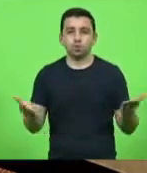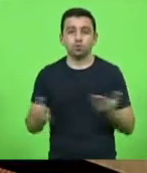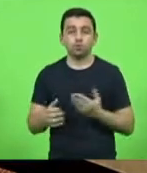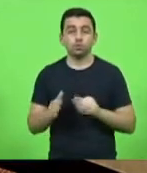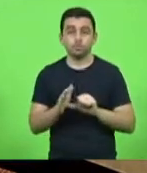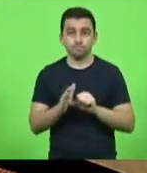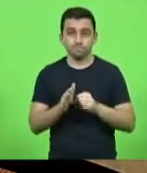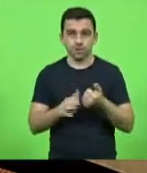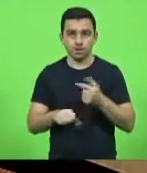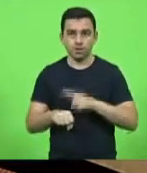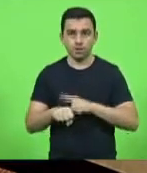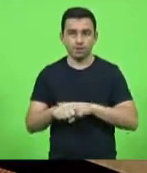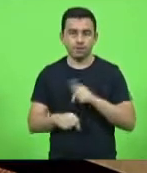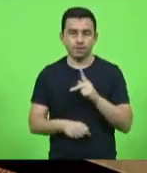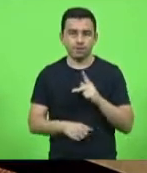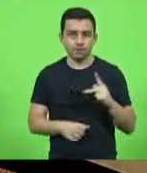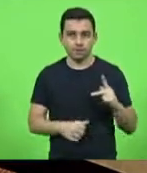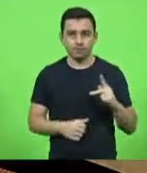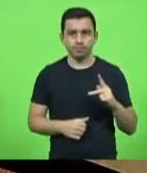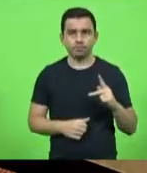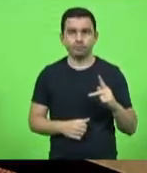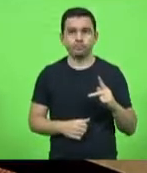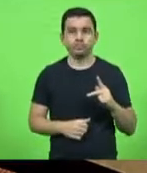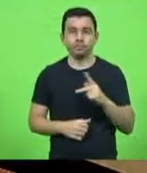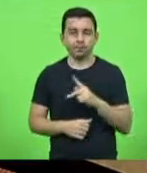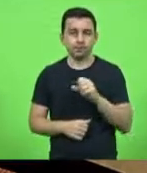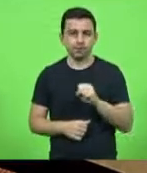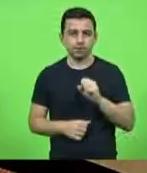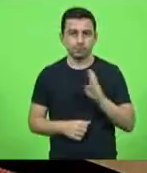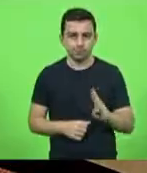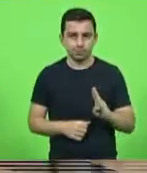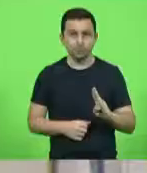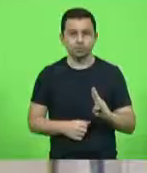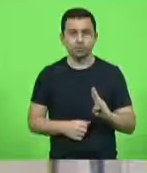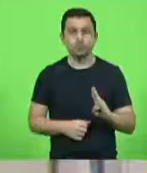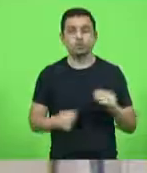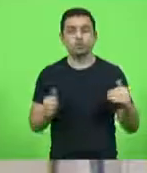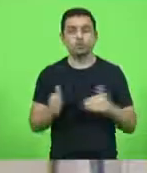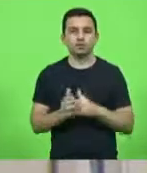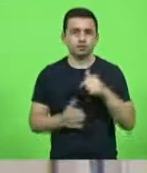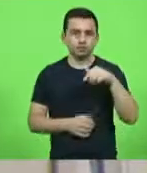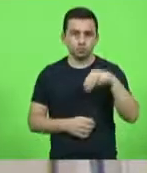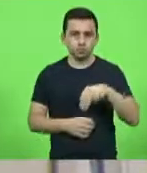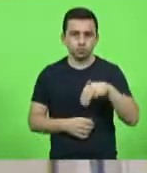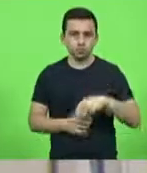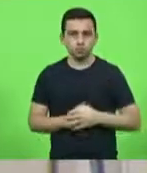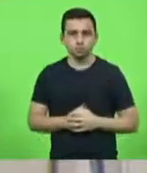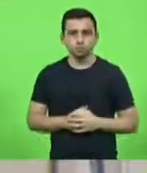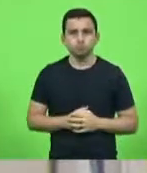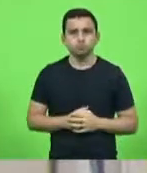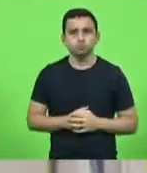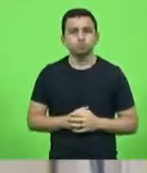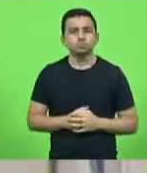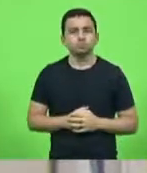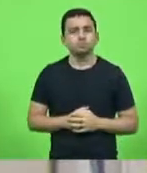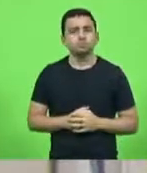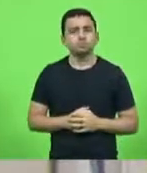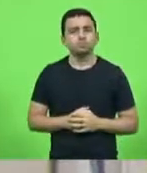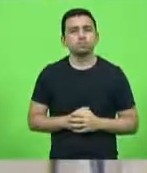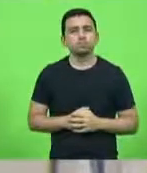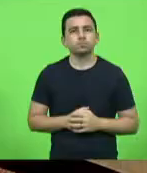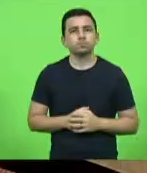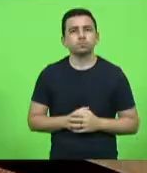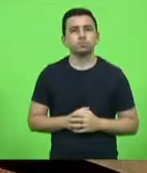primeiro horário Zé do bloco PP PSB por sete minutos e trinta segundos alguém fará uso da